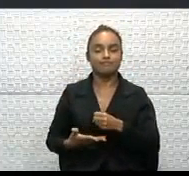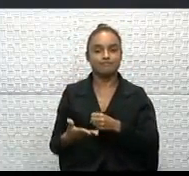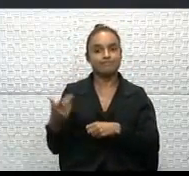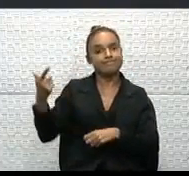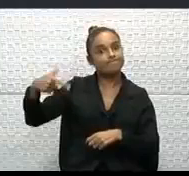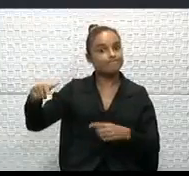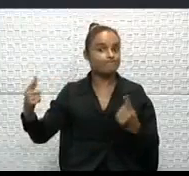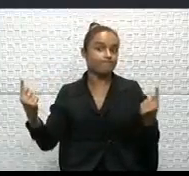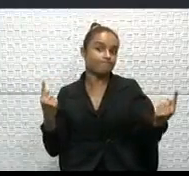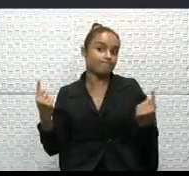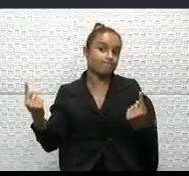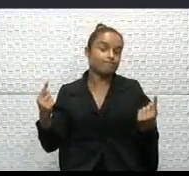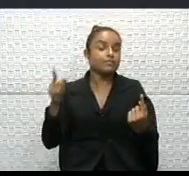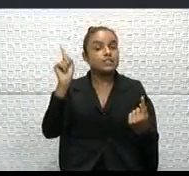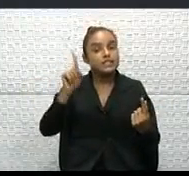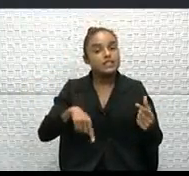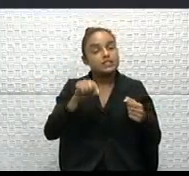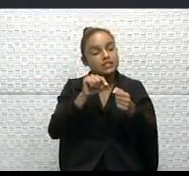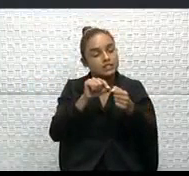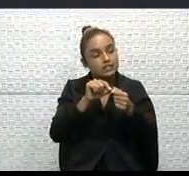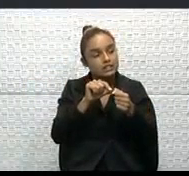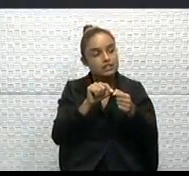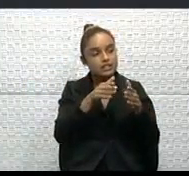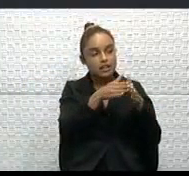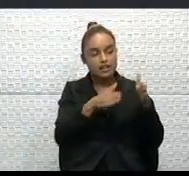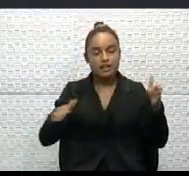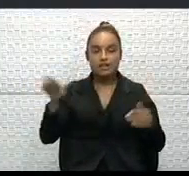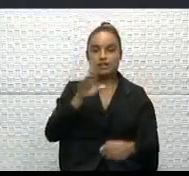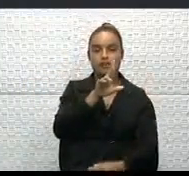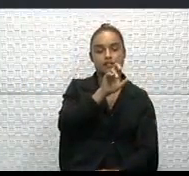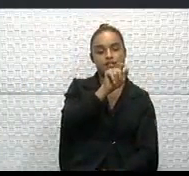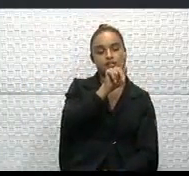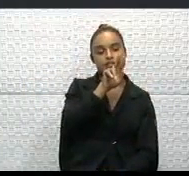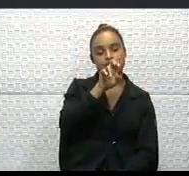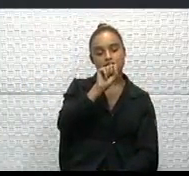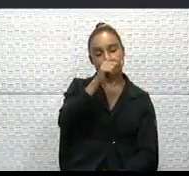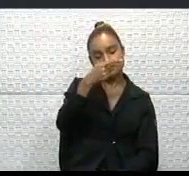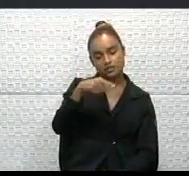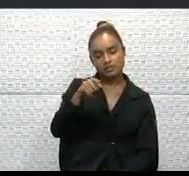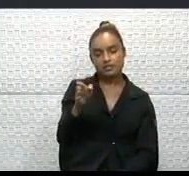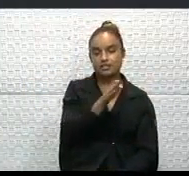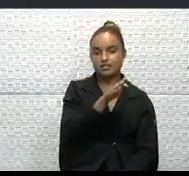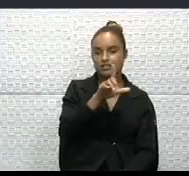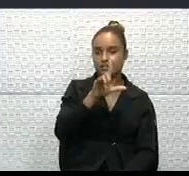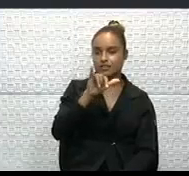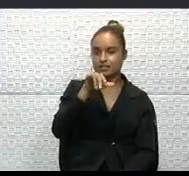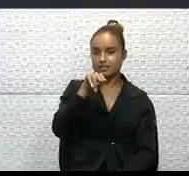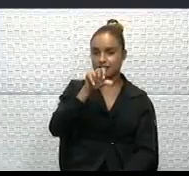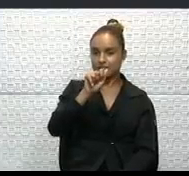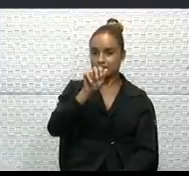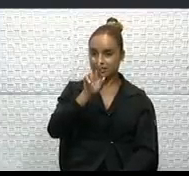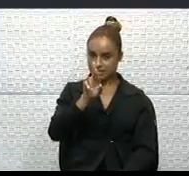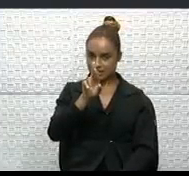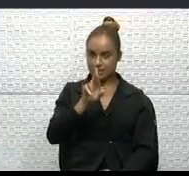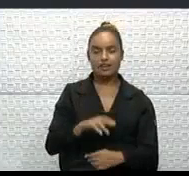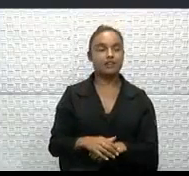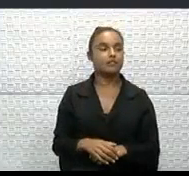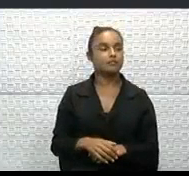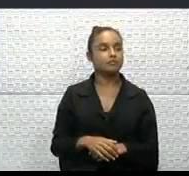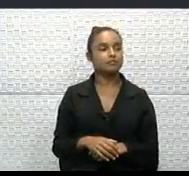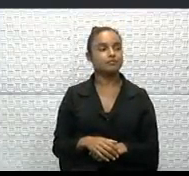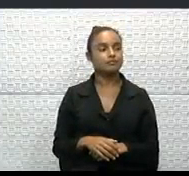da outra. Isso é feito com o uso da regressão linear. Você vai ver. E olha só como podemos ir além.